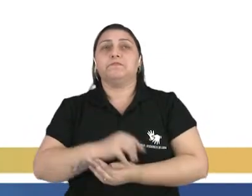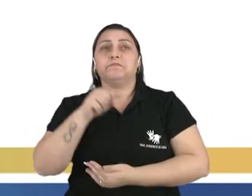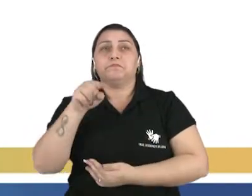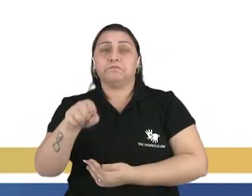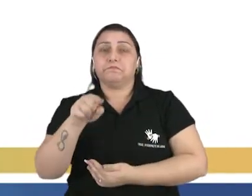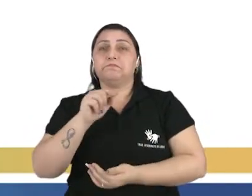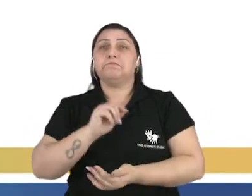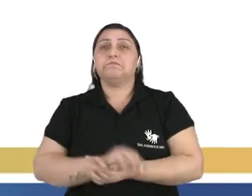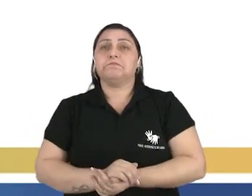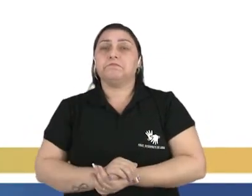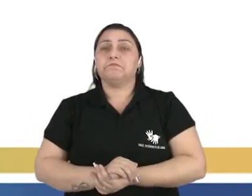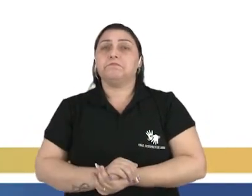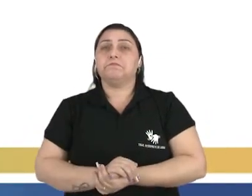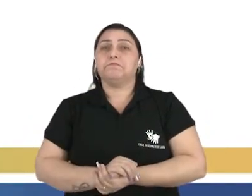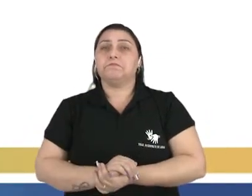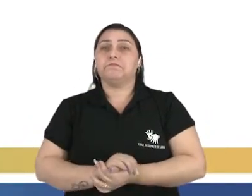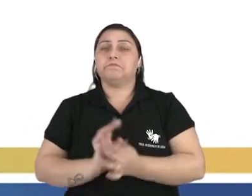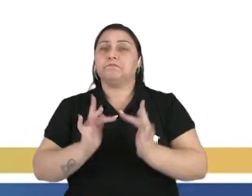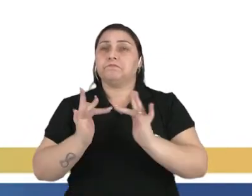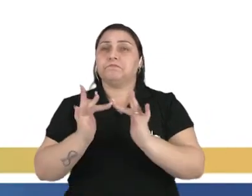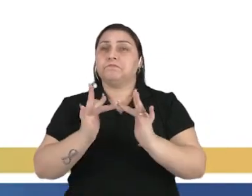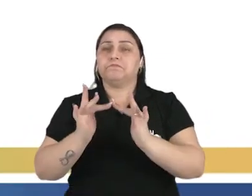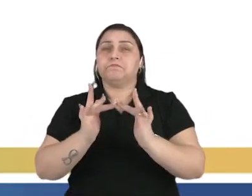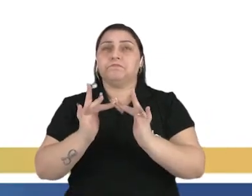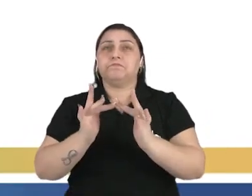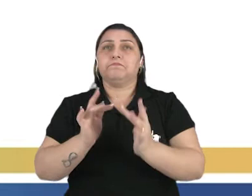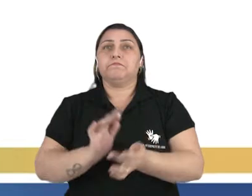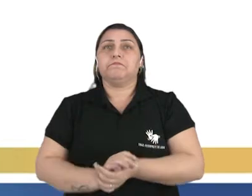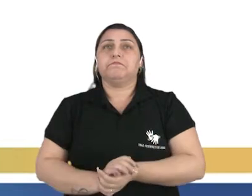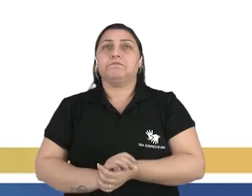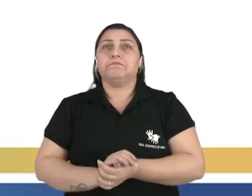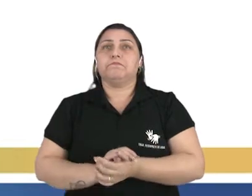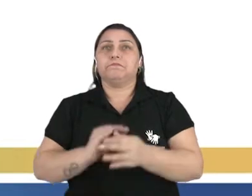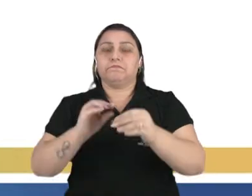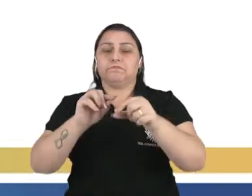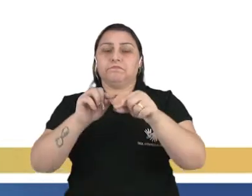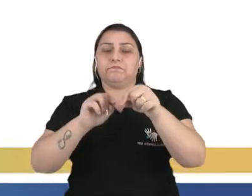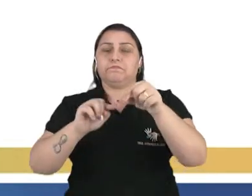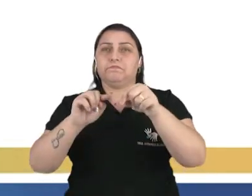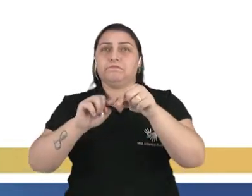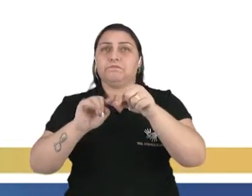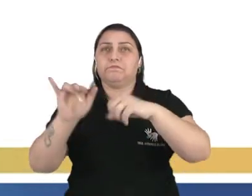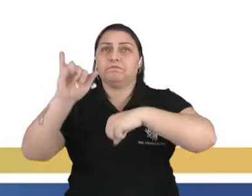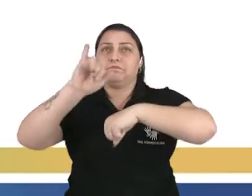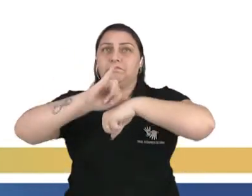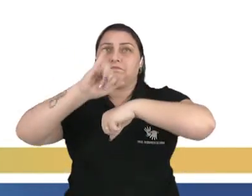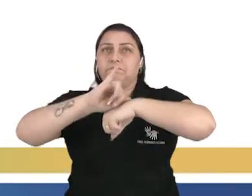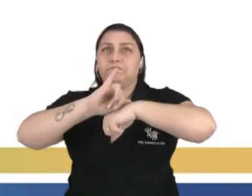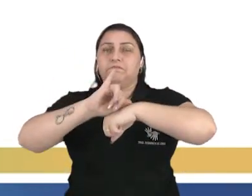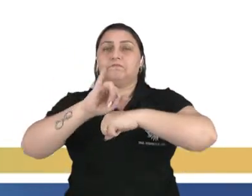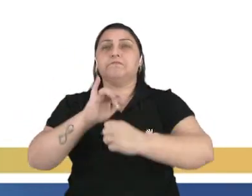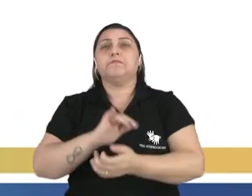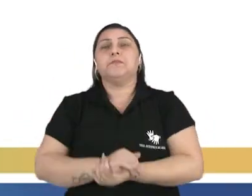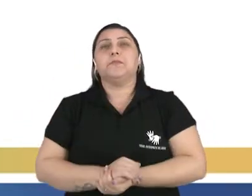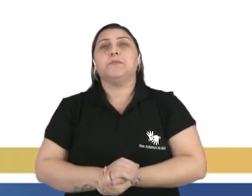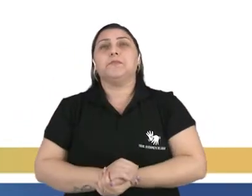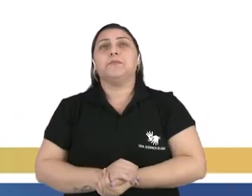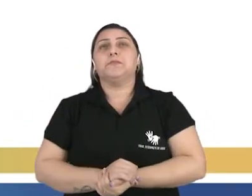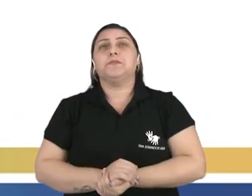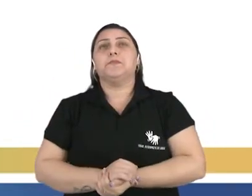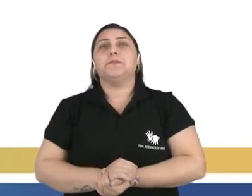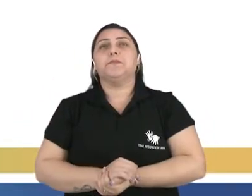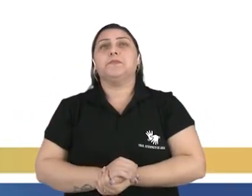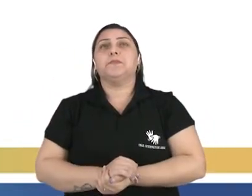você, por contato, você colocava nessa bolinha aqui, essa bolinha que está aqui em cima, e